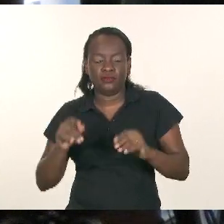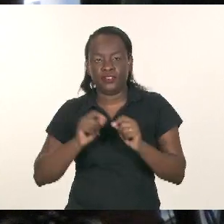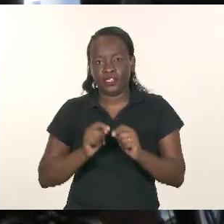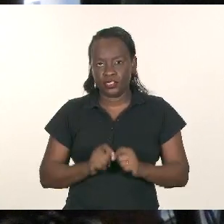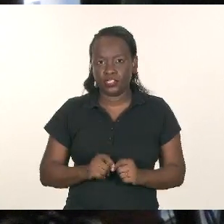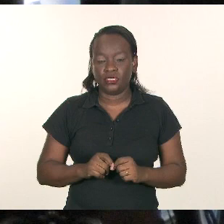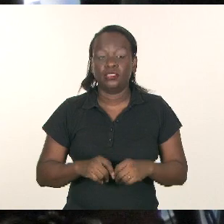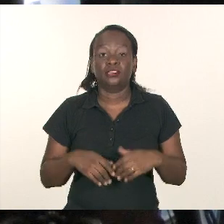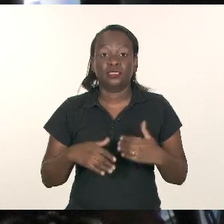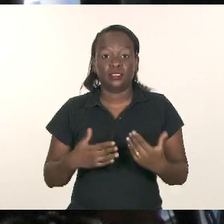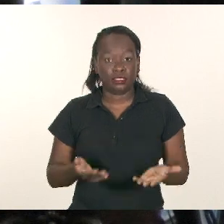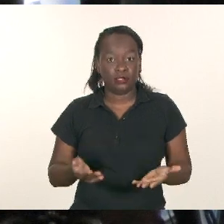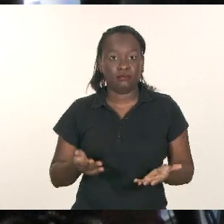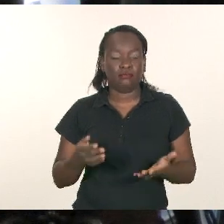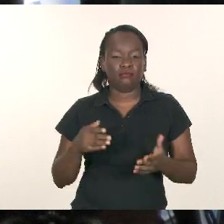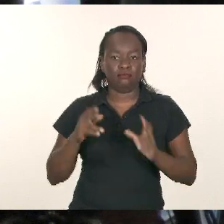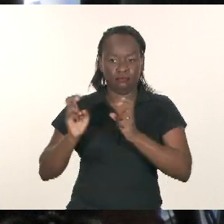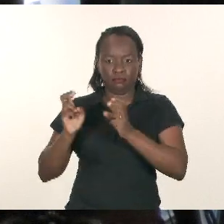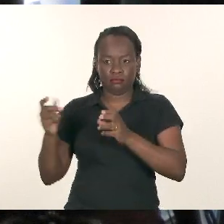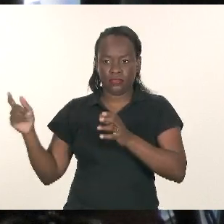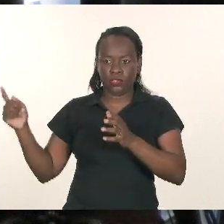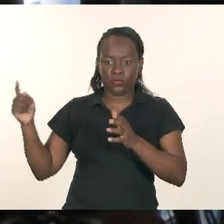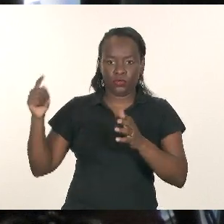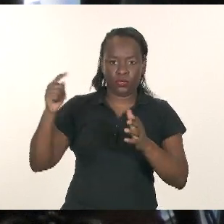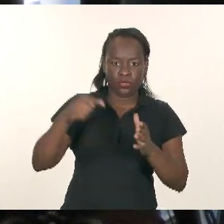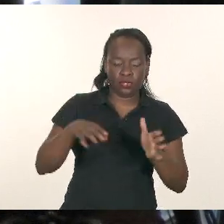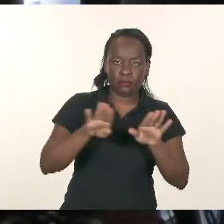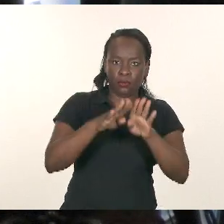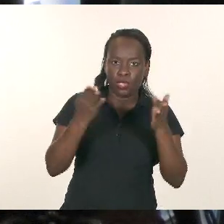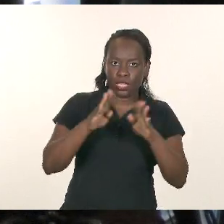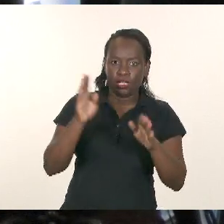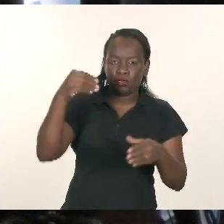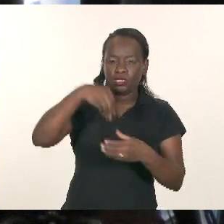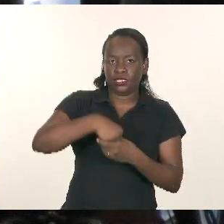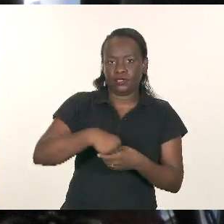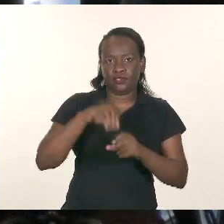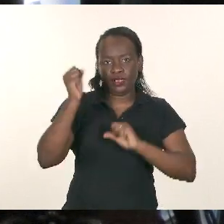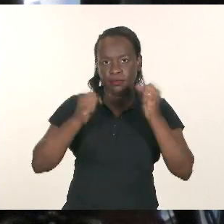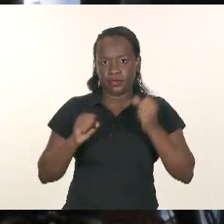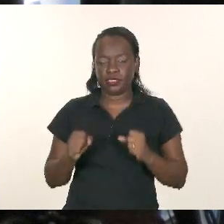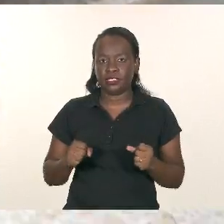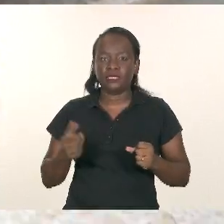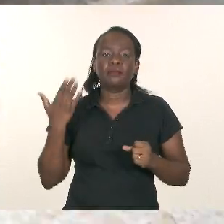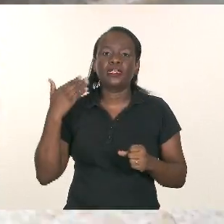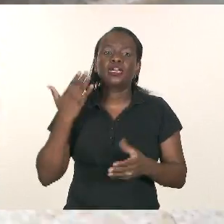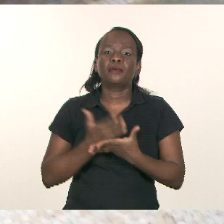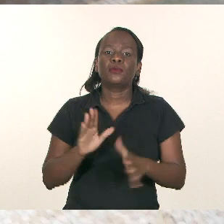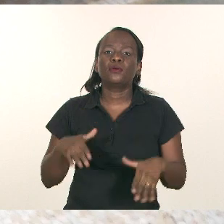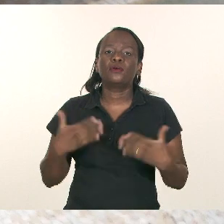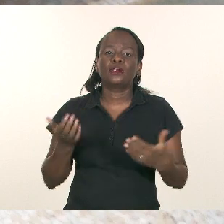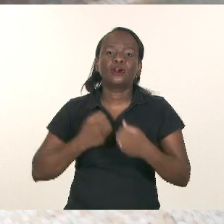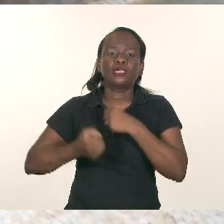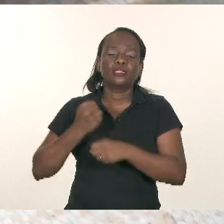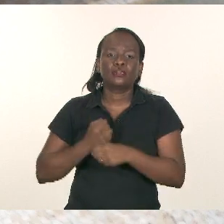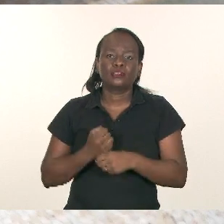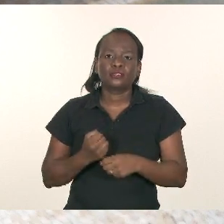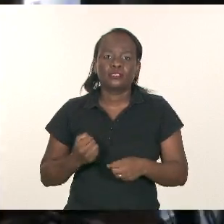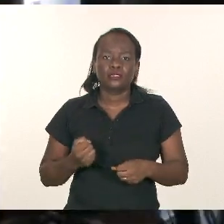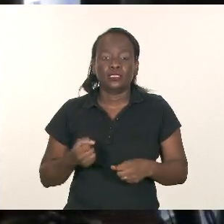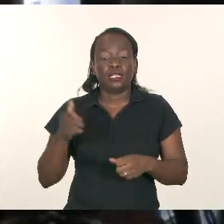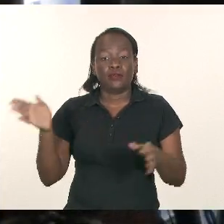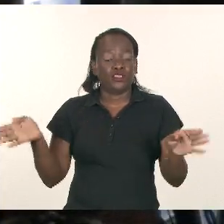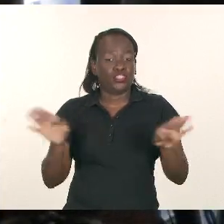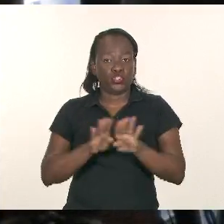produzido. Então, ia até o portão interno da fábrica. E quando foi desativada lá? A data de desativação? Ela